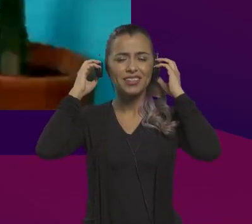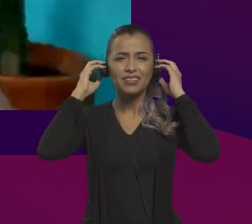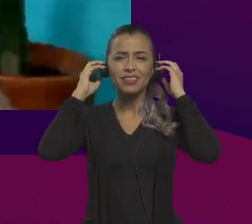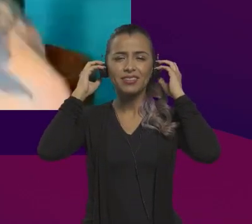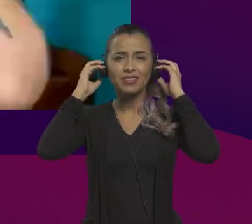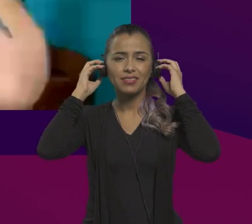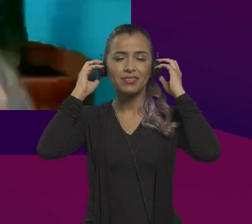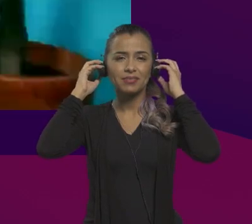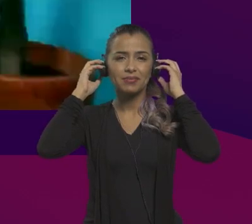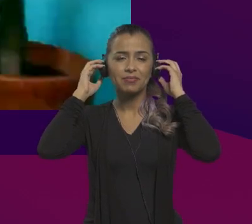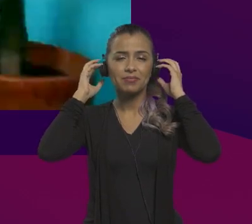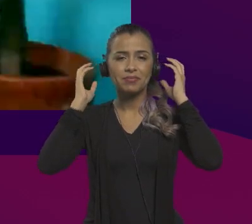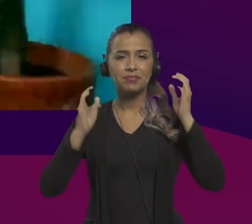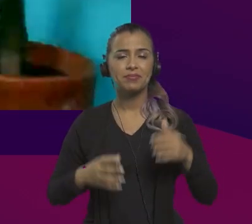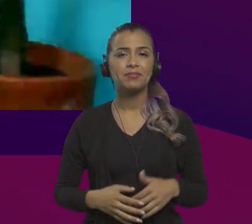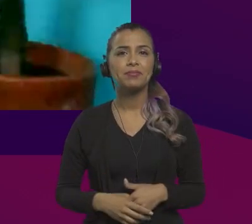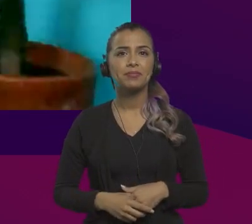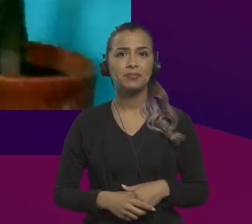Então, gente,